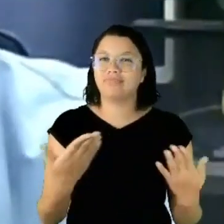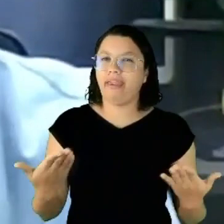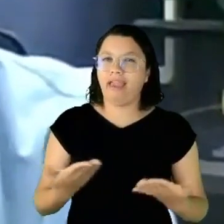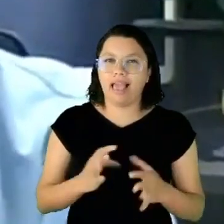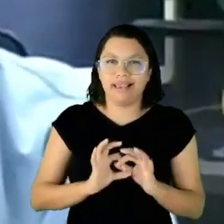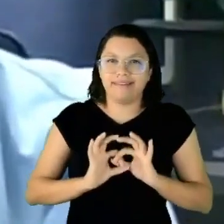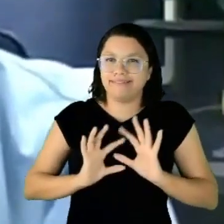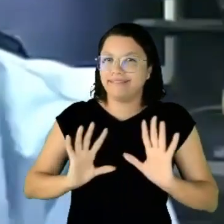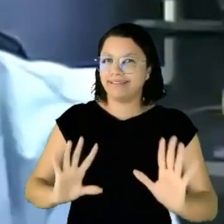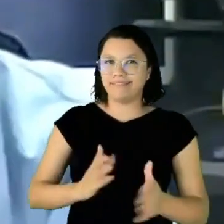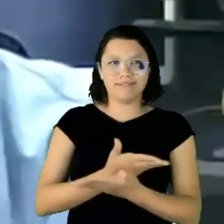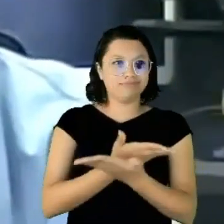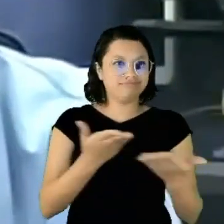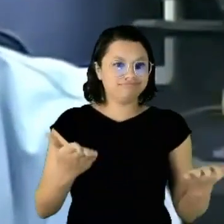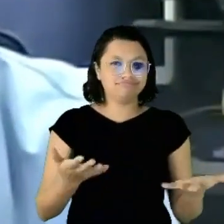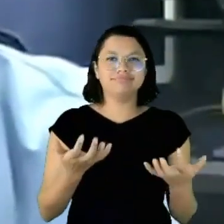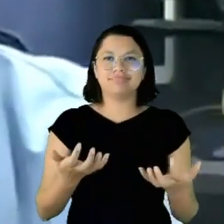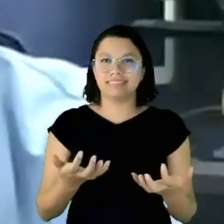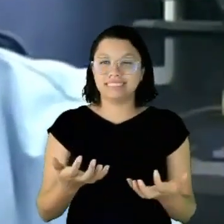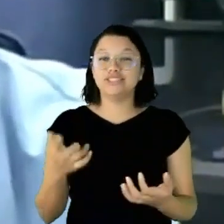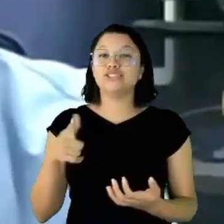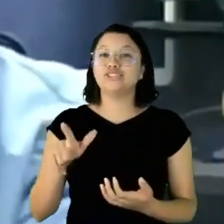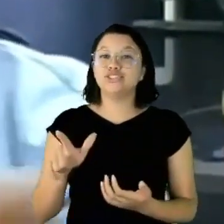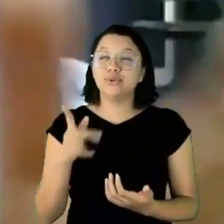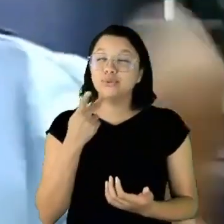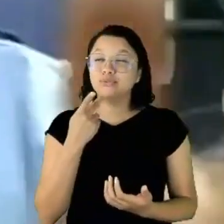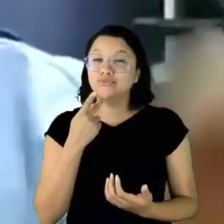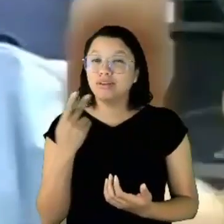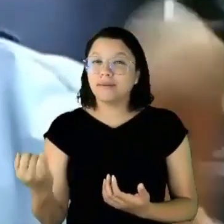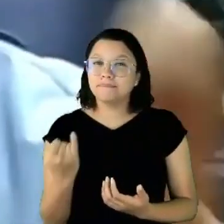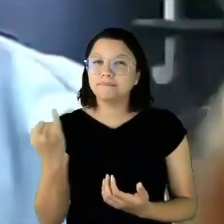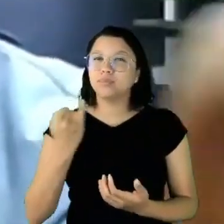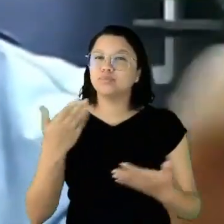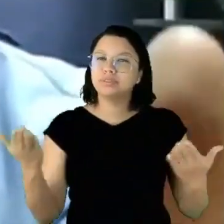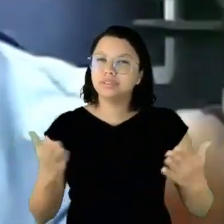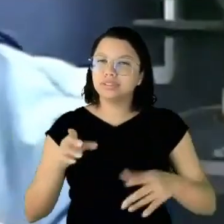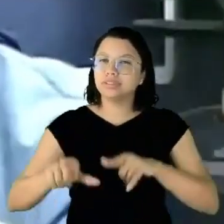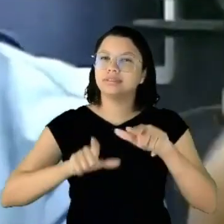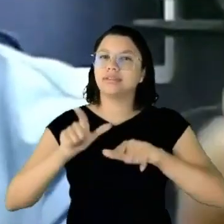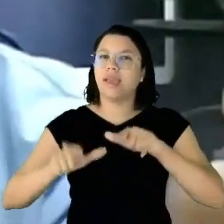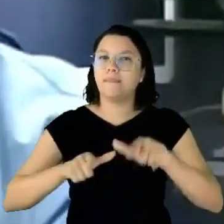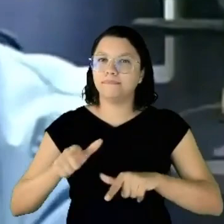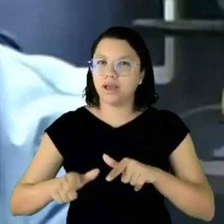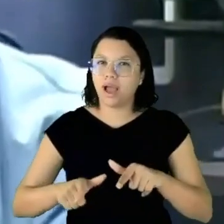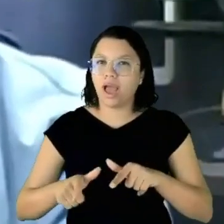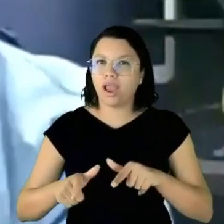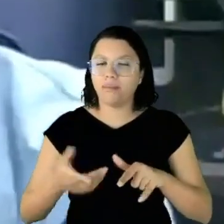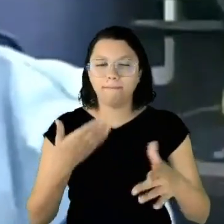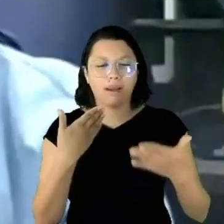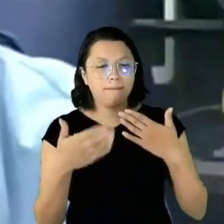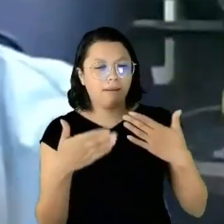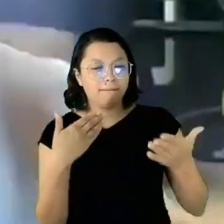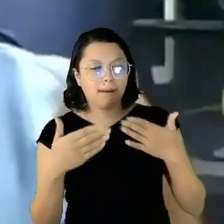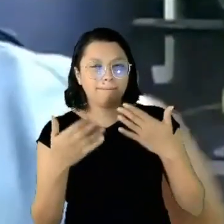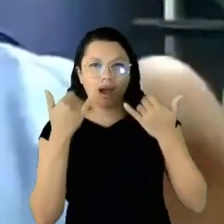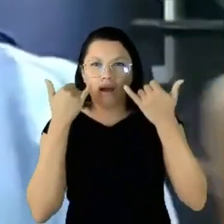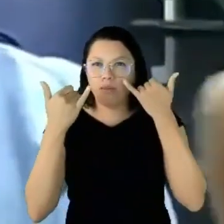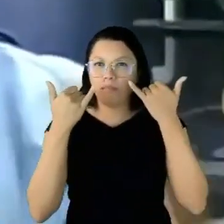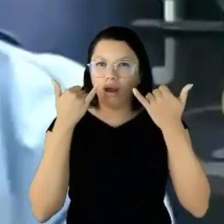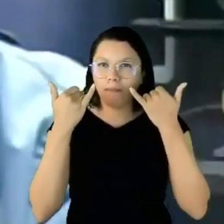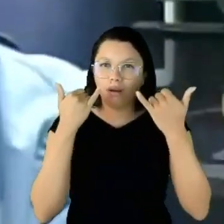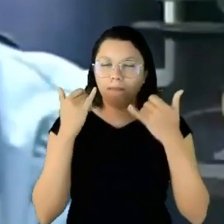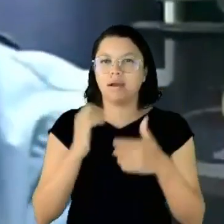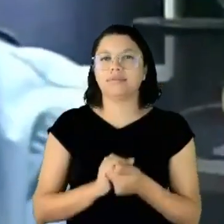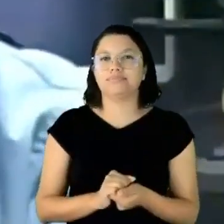de vocês e mais uma vez reafirmo quanto que importante esse trabalho de compartilharmos informações isso é uma